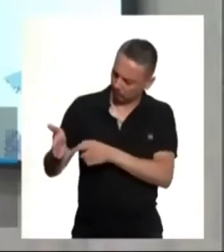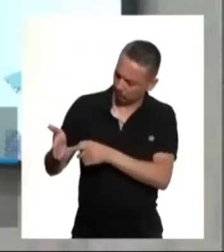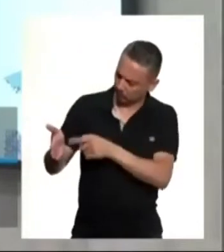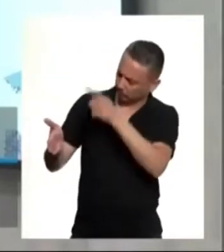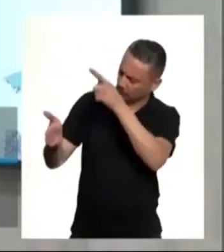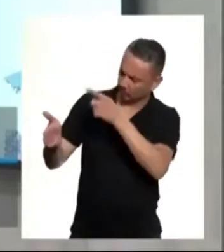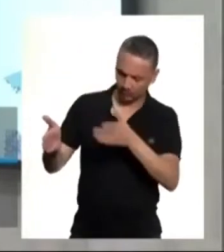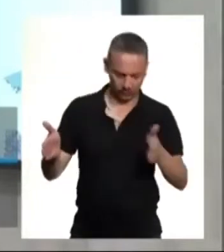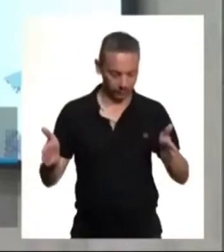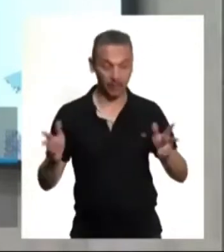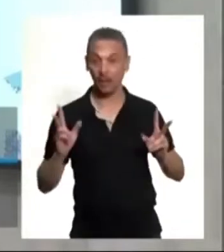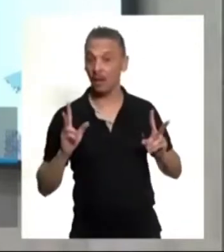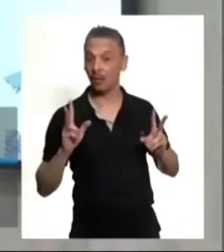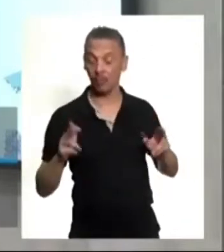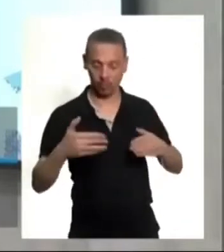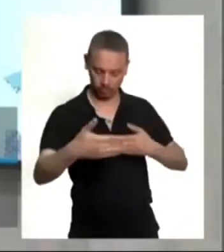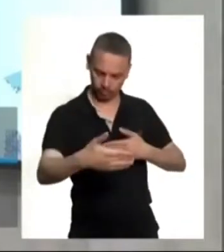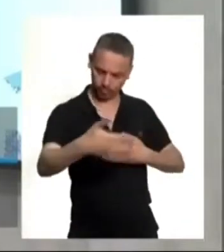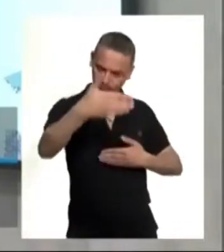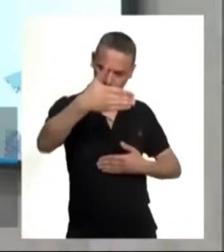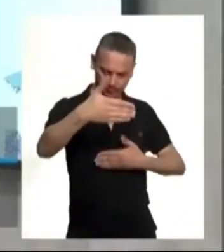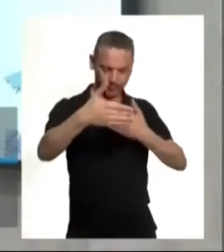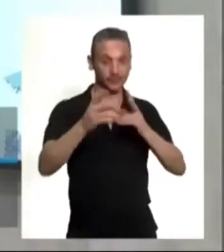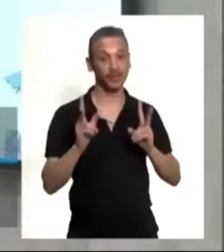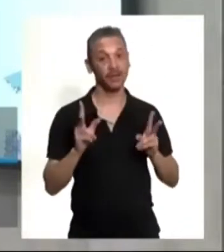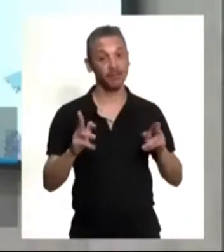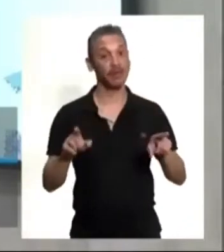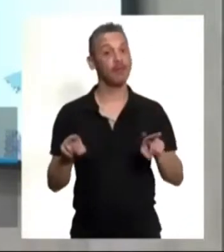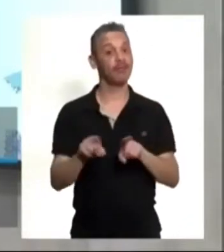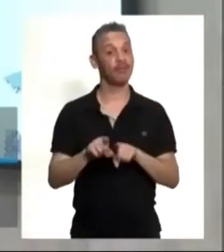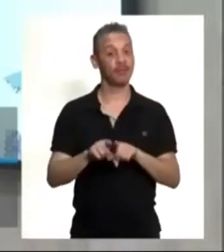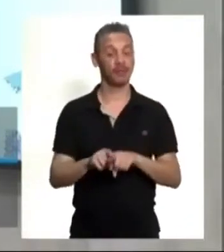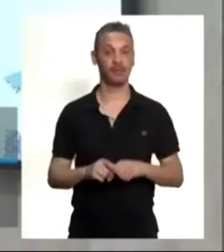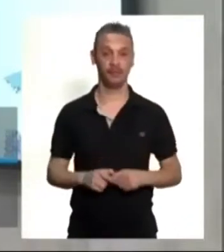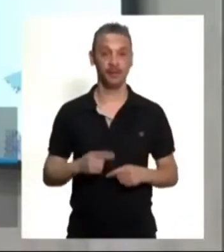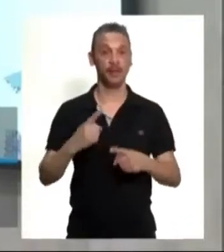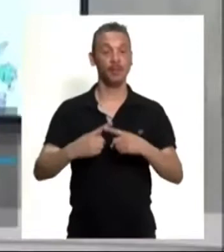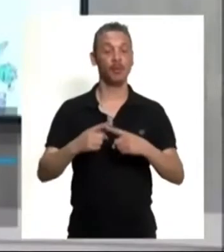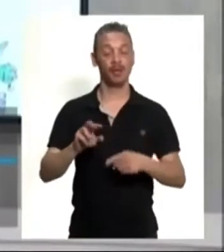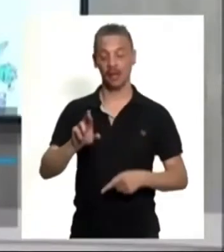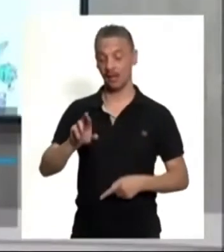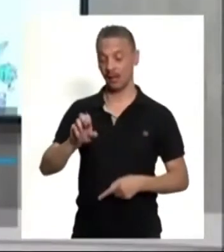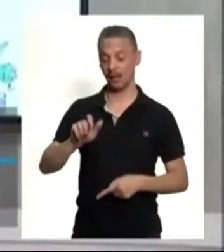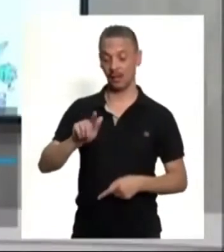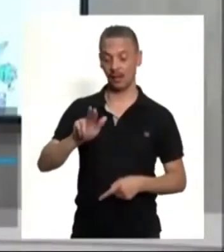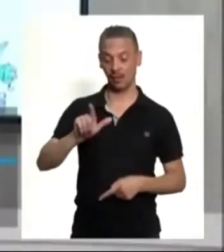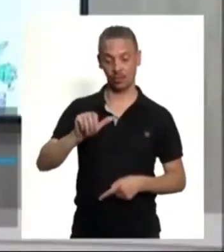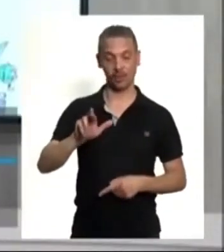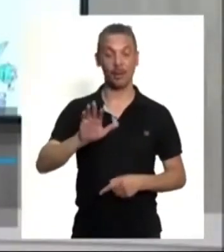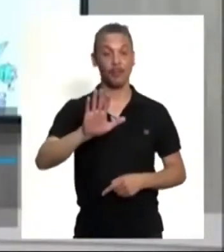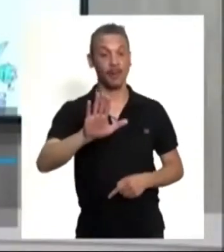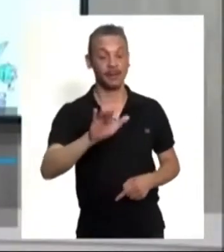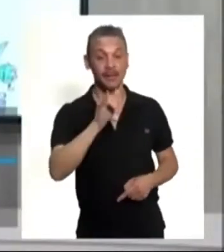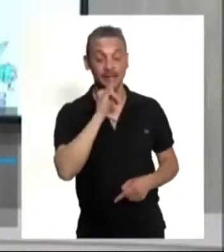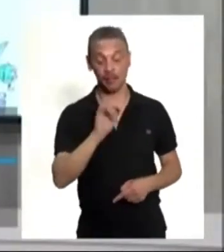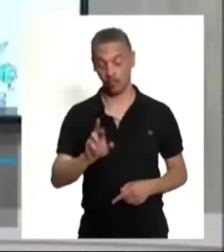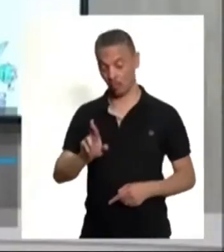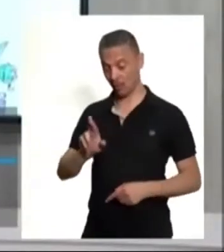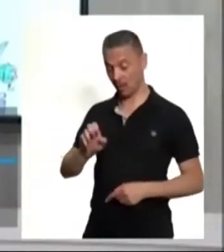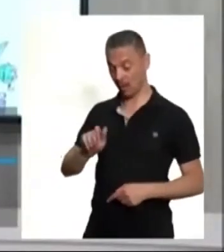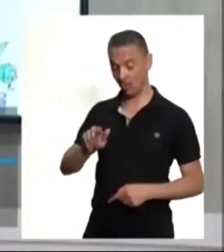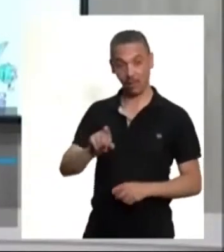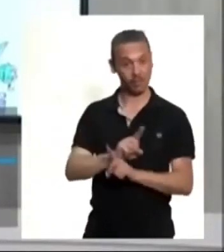acontecerá em todas as outras faces. Quando se tem um prisma que não é regular, as faces podem mudar. As